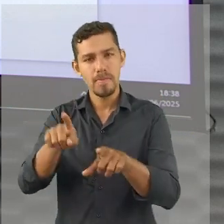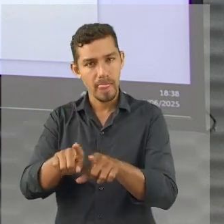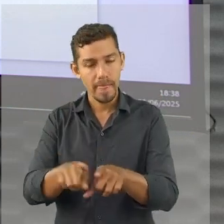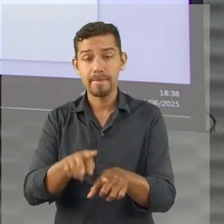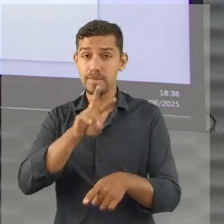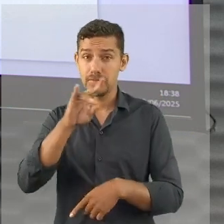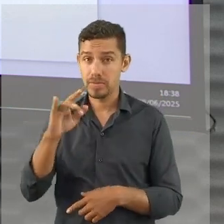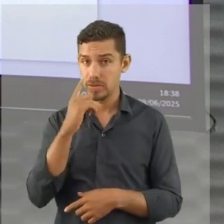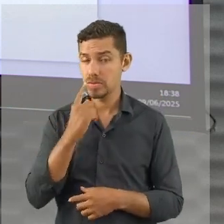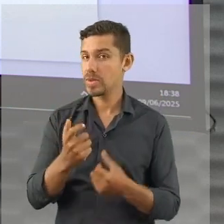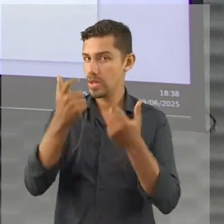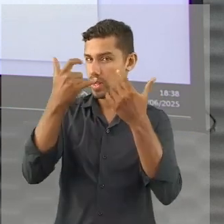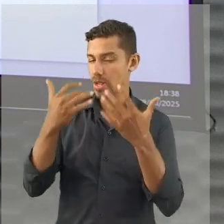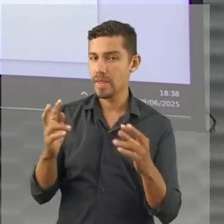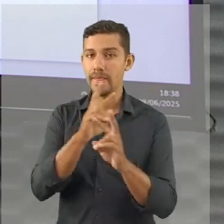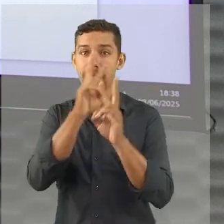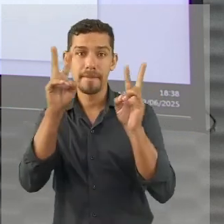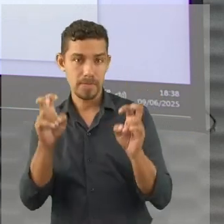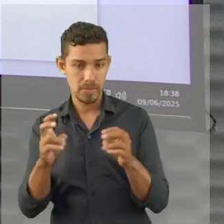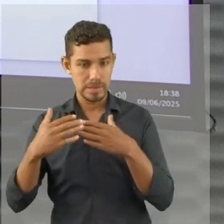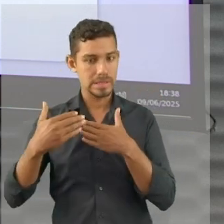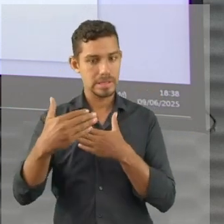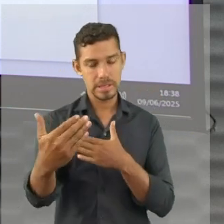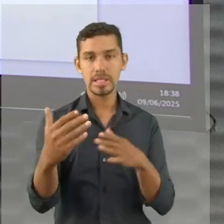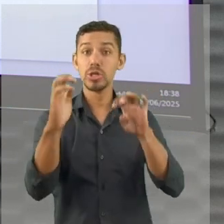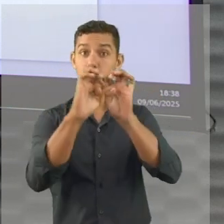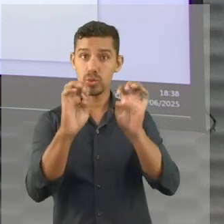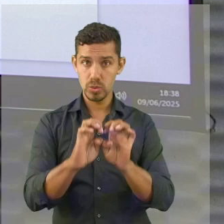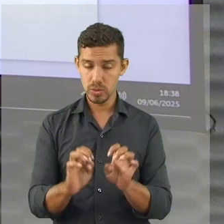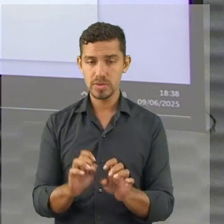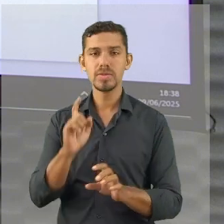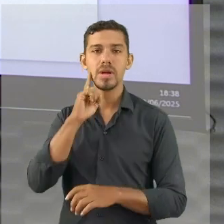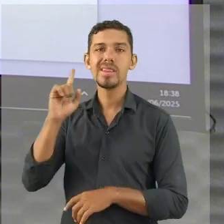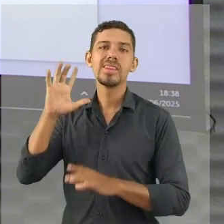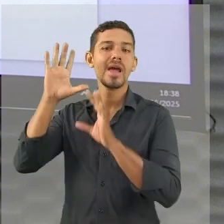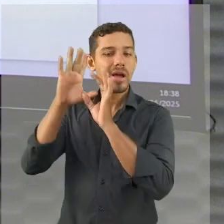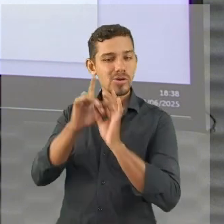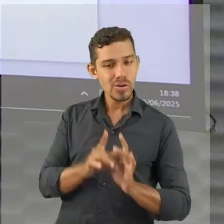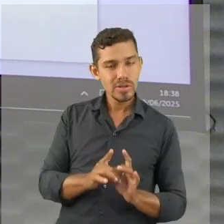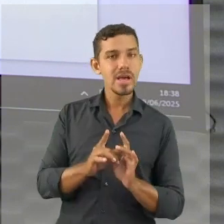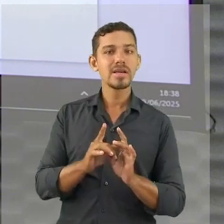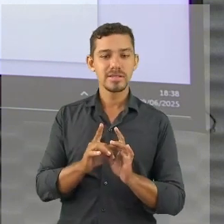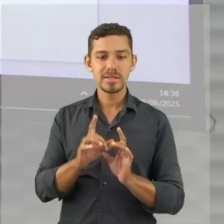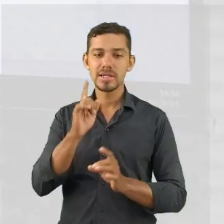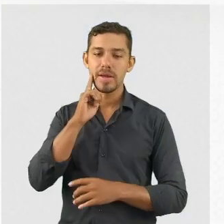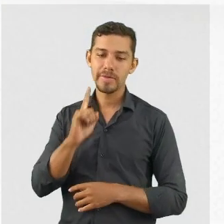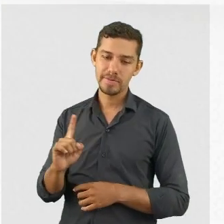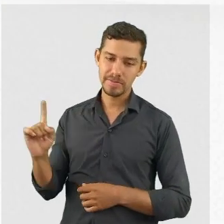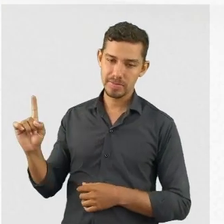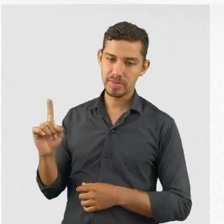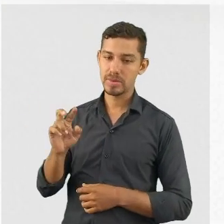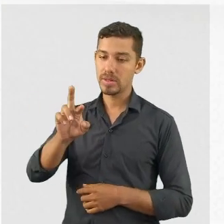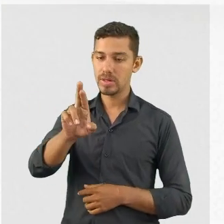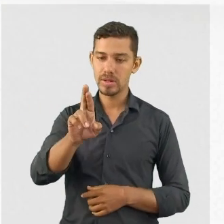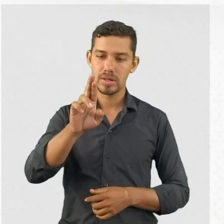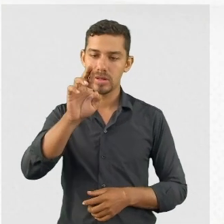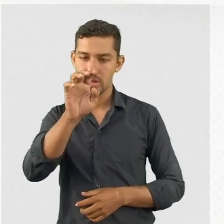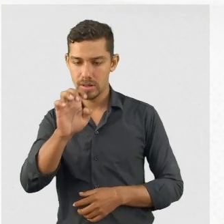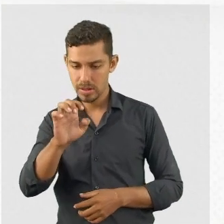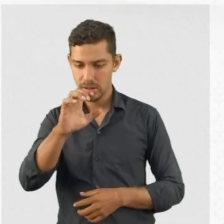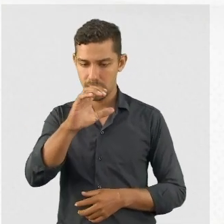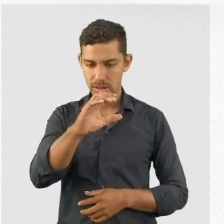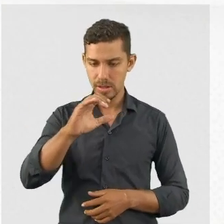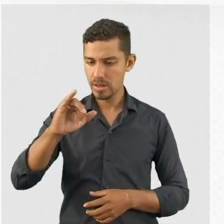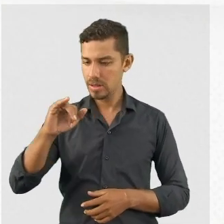vamos tratar desses assuntos, seguindo essa mesma estrutura, com o contexto de recipe. O que seria